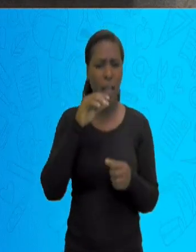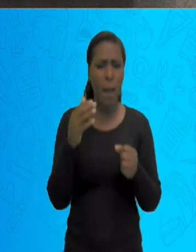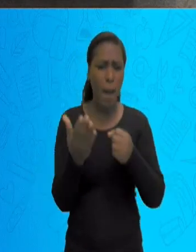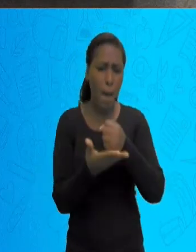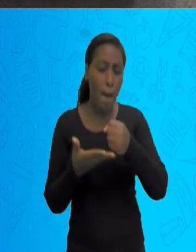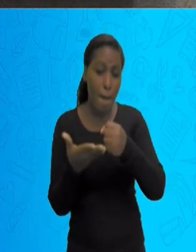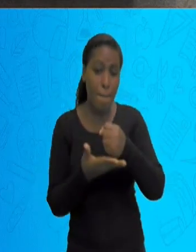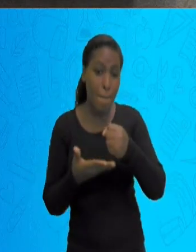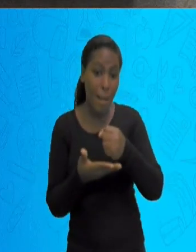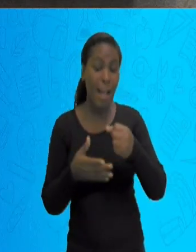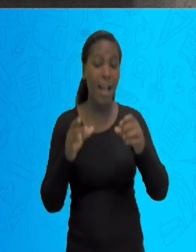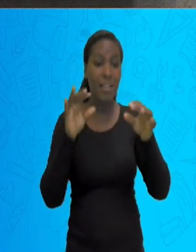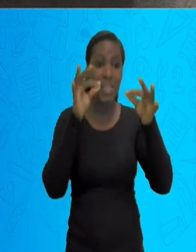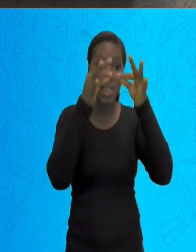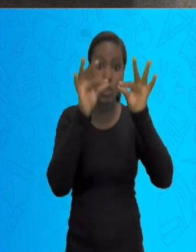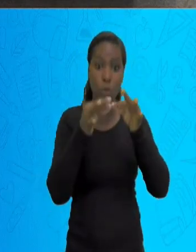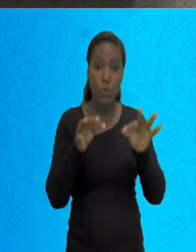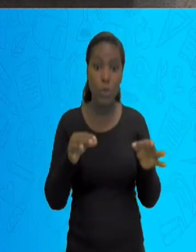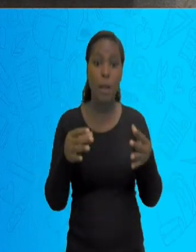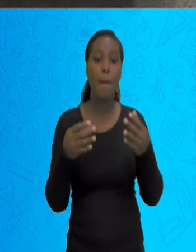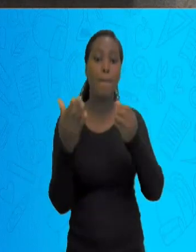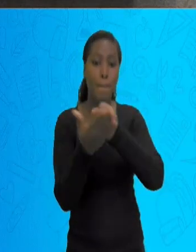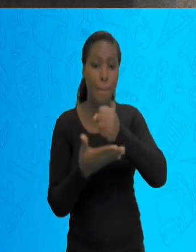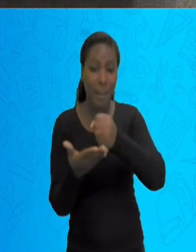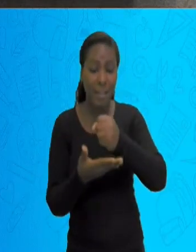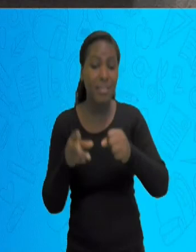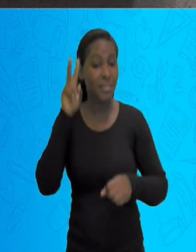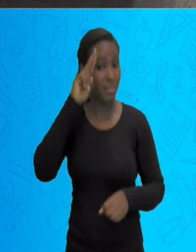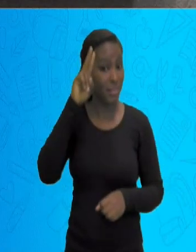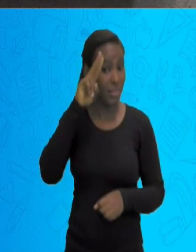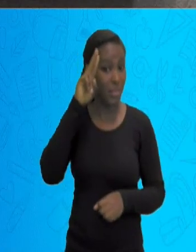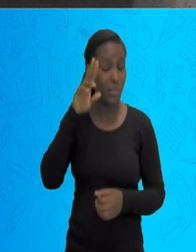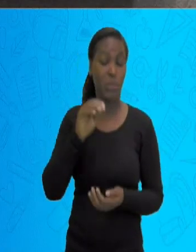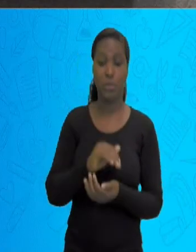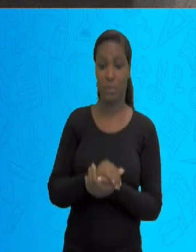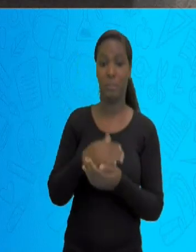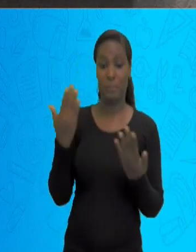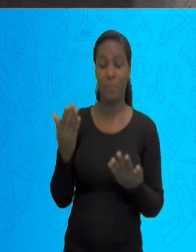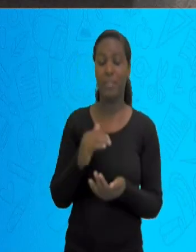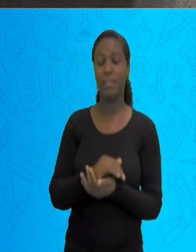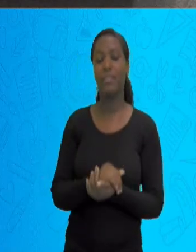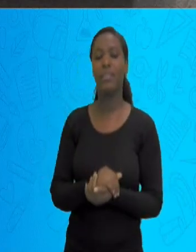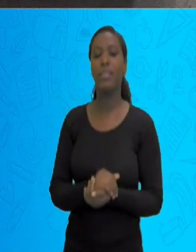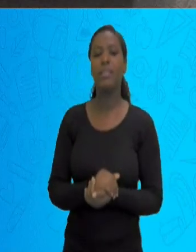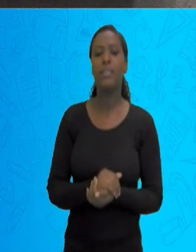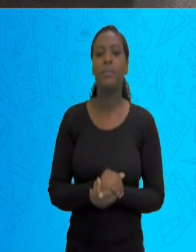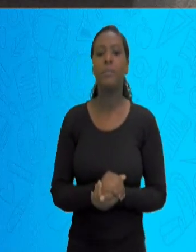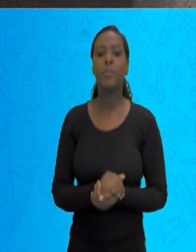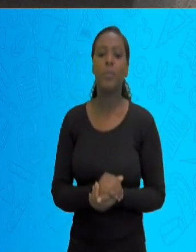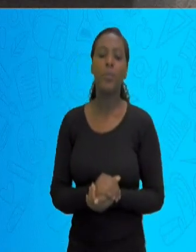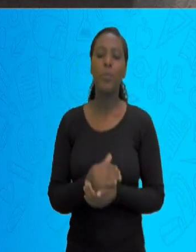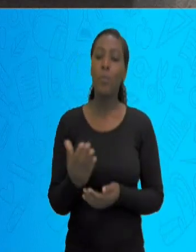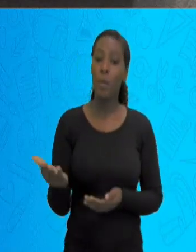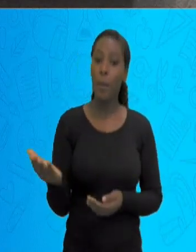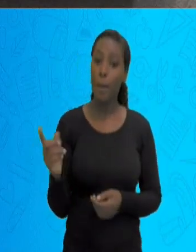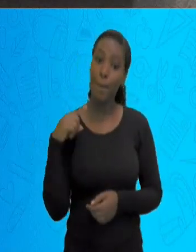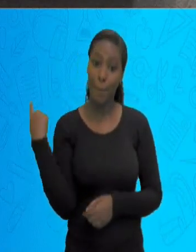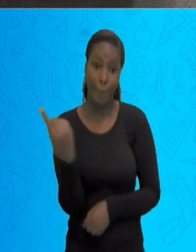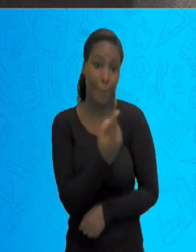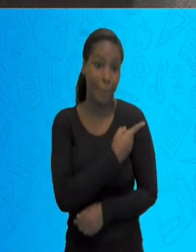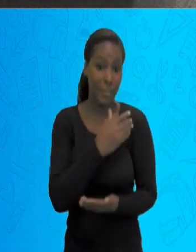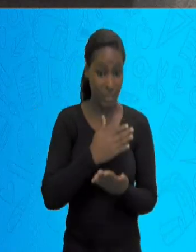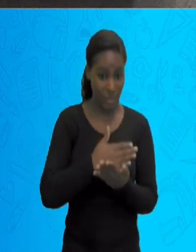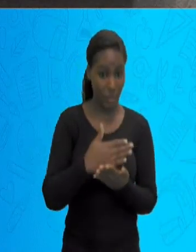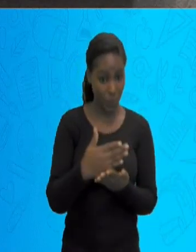básicos, aquela contação de uma história, não é mesmo? Então, para a gente já começar